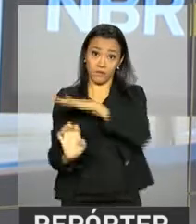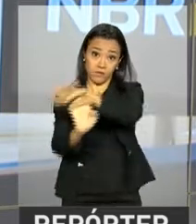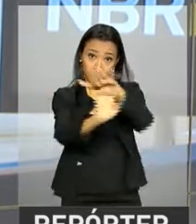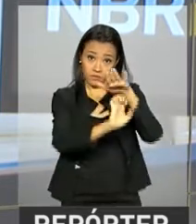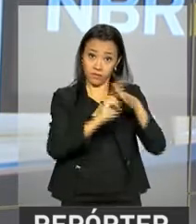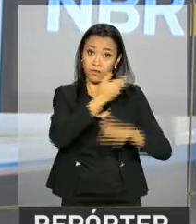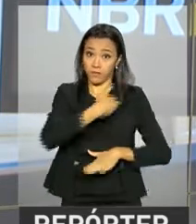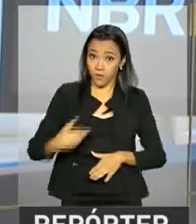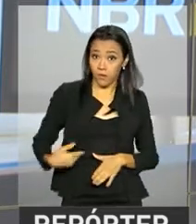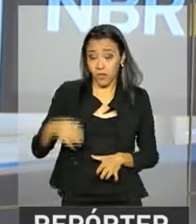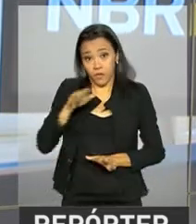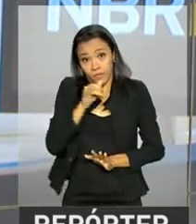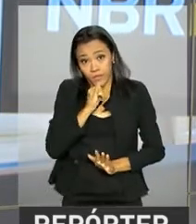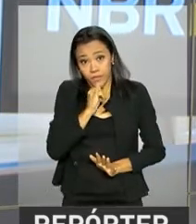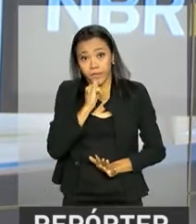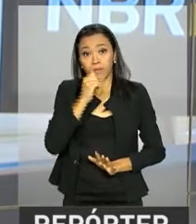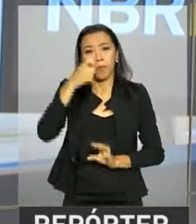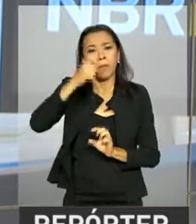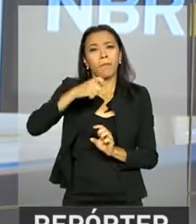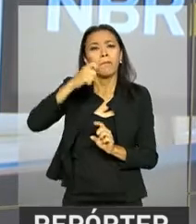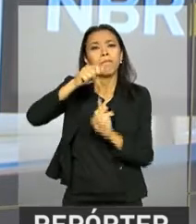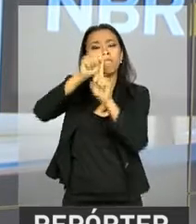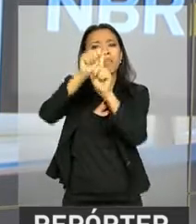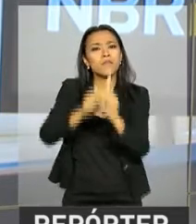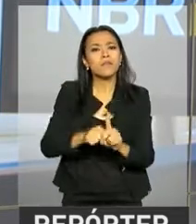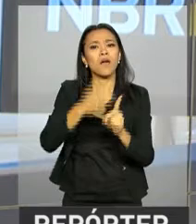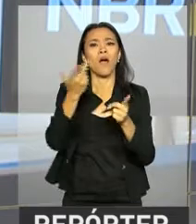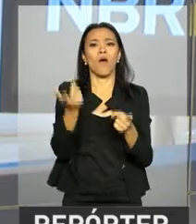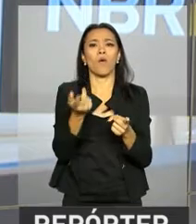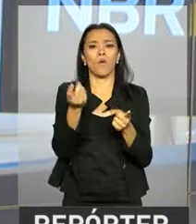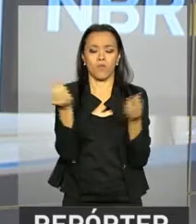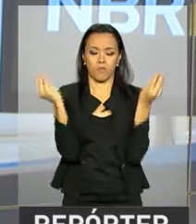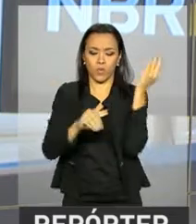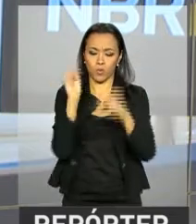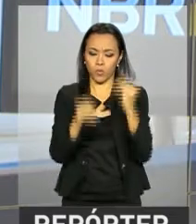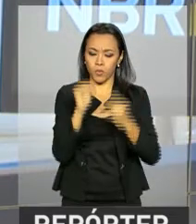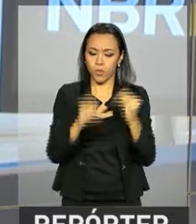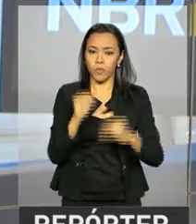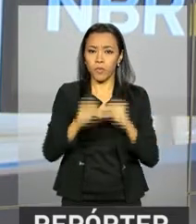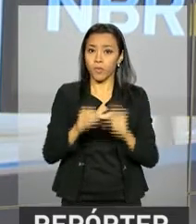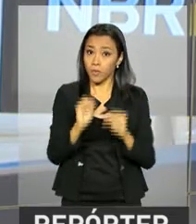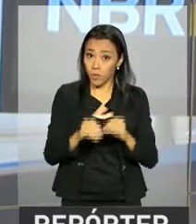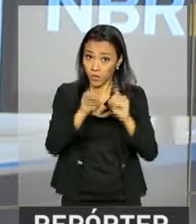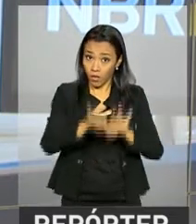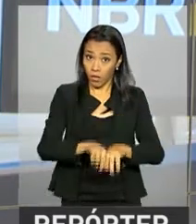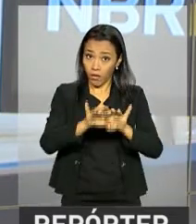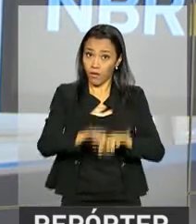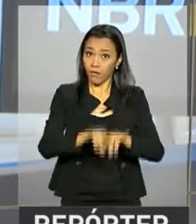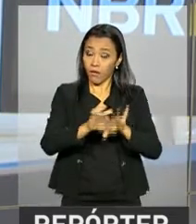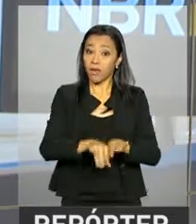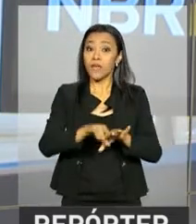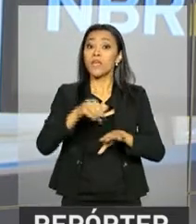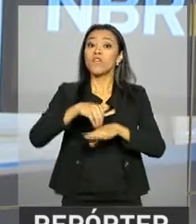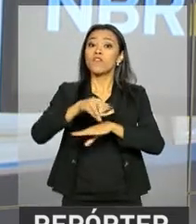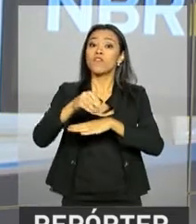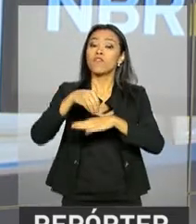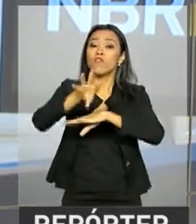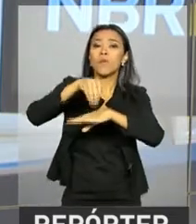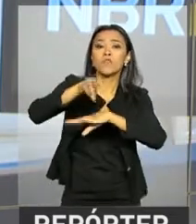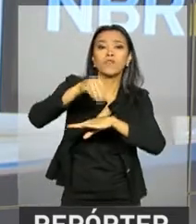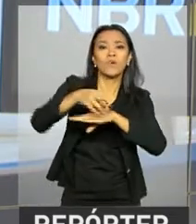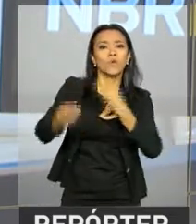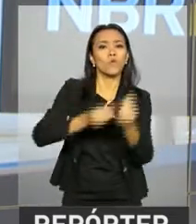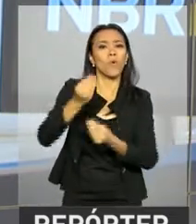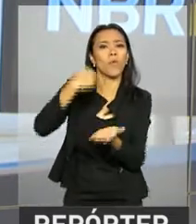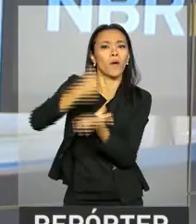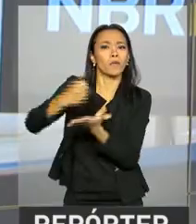exemplo a disponibilização mensal por meio eletrônico de informações completas sobre execução de